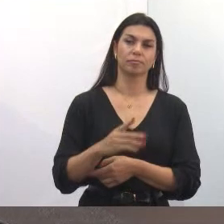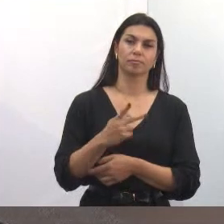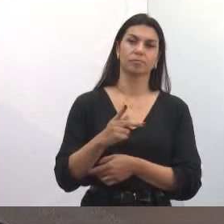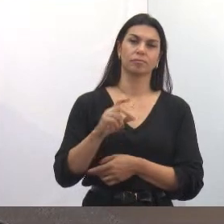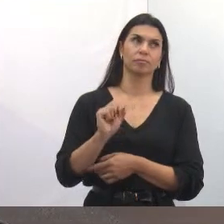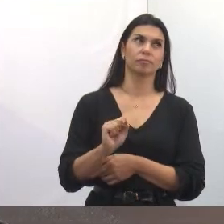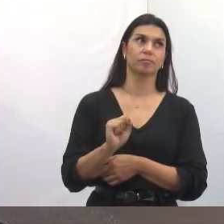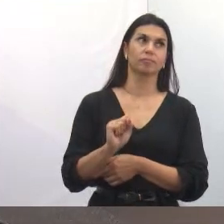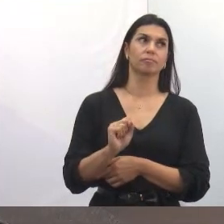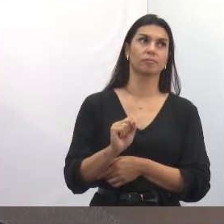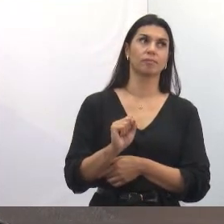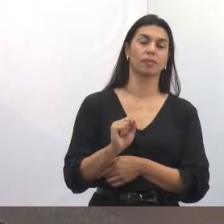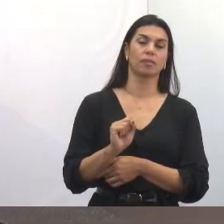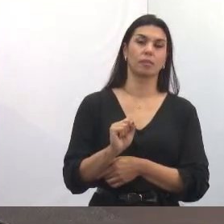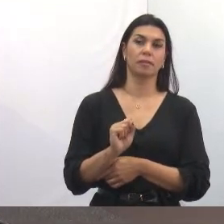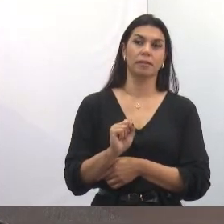RGPS.